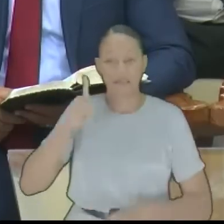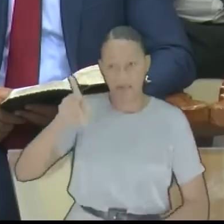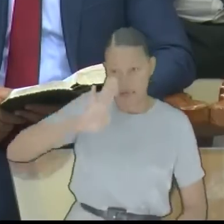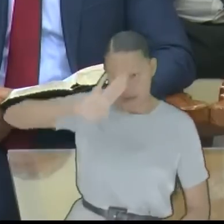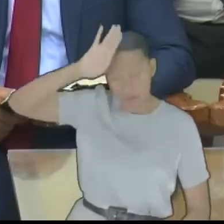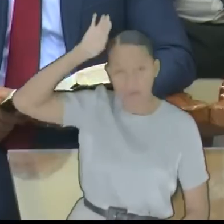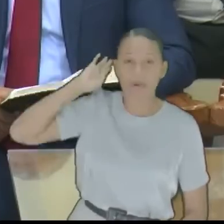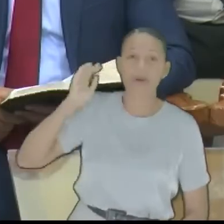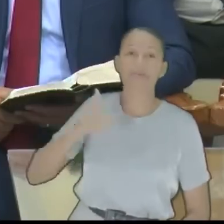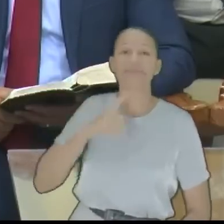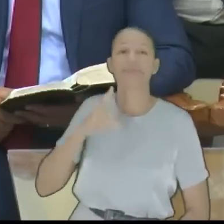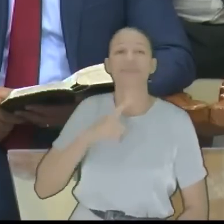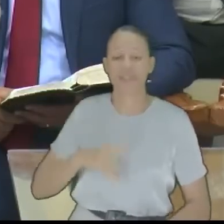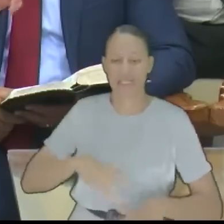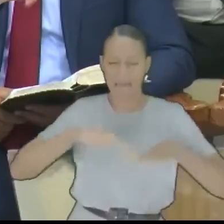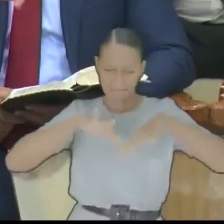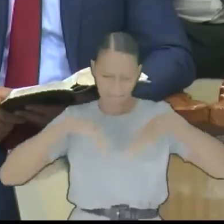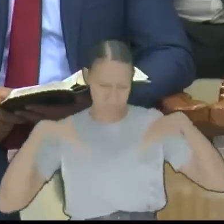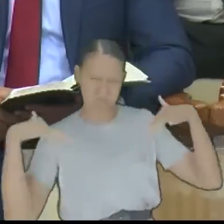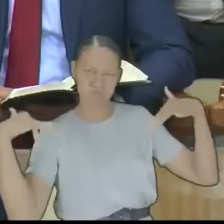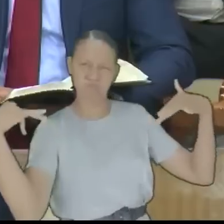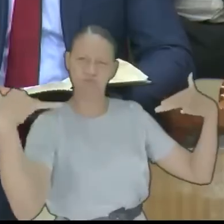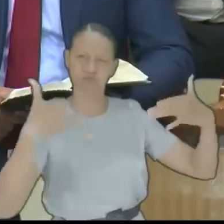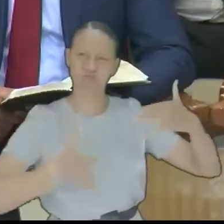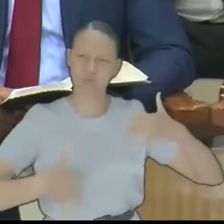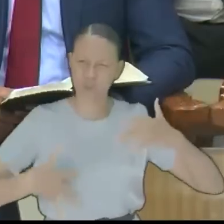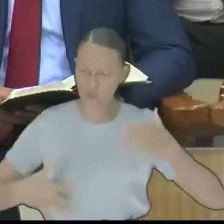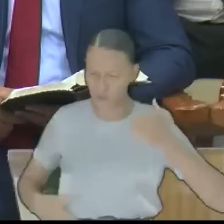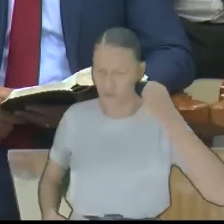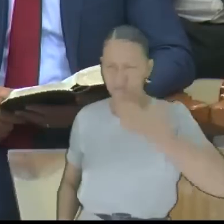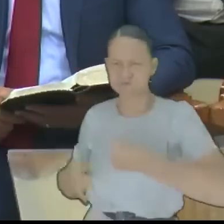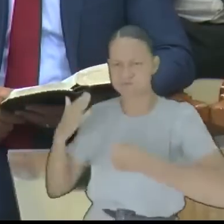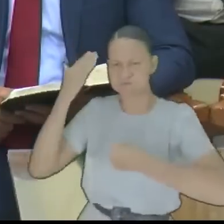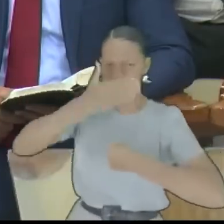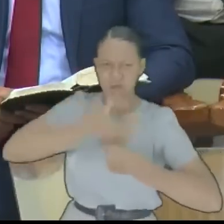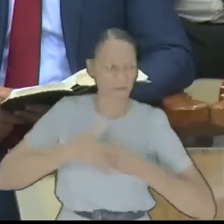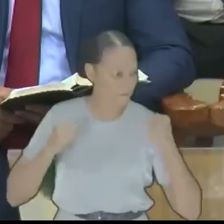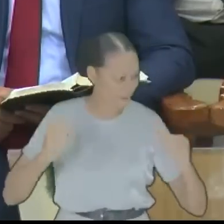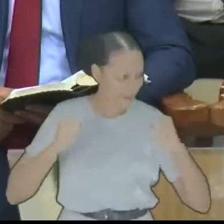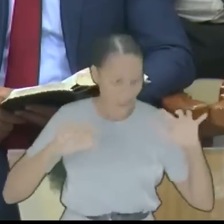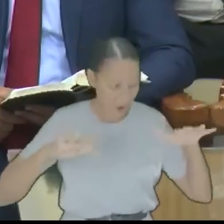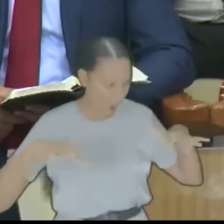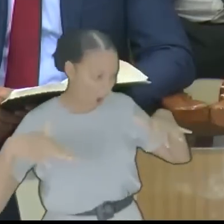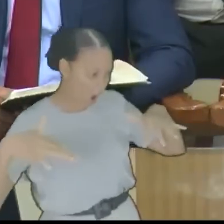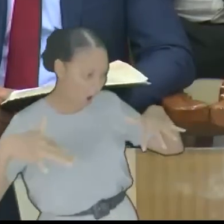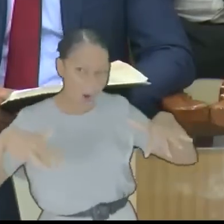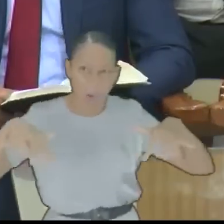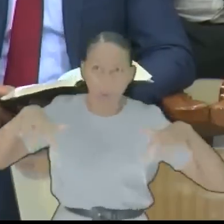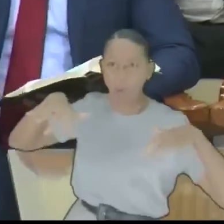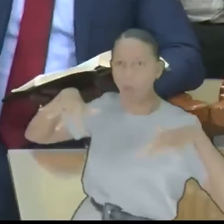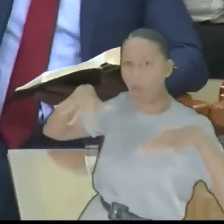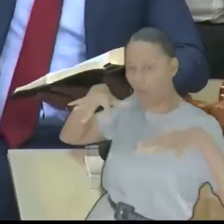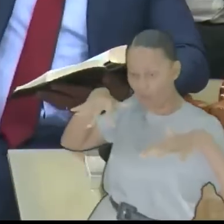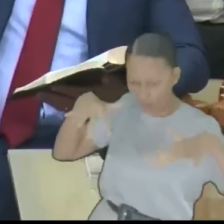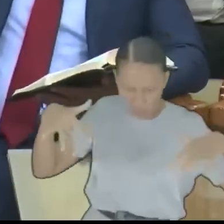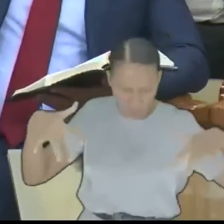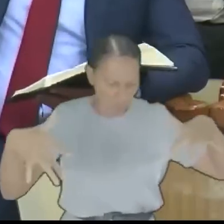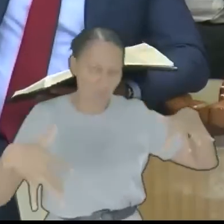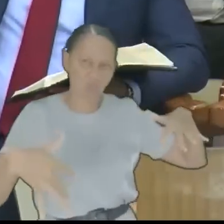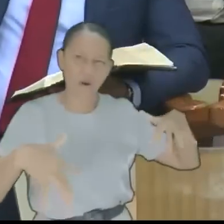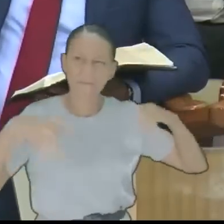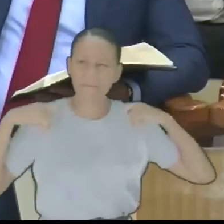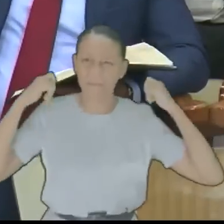Roma. Estavam os gladiadores e o povo ainda sedento de sangue, quando um